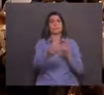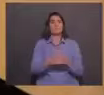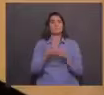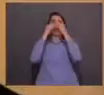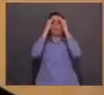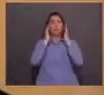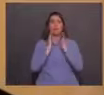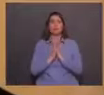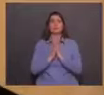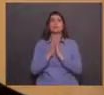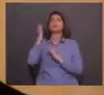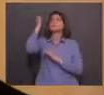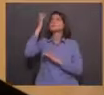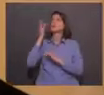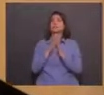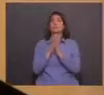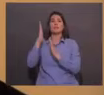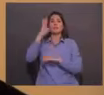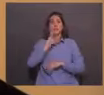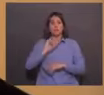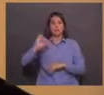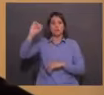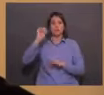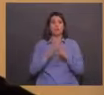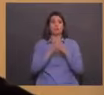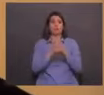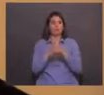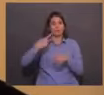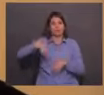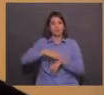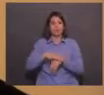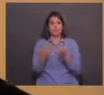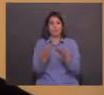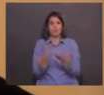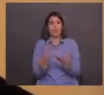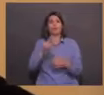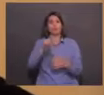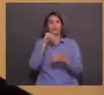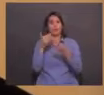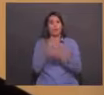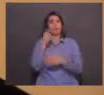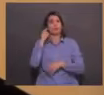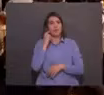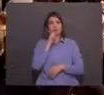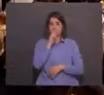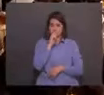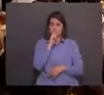Santa Maria, Mãe de Deus, rogai por nós, pecadores, agora e na hora da nossa morte. Amém.